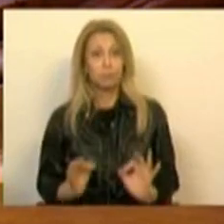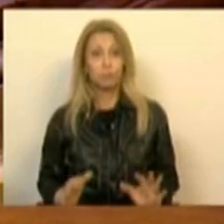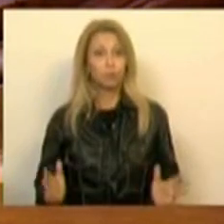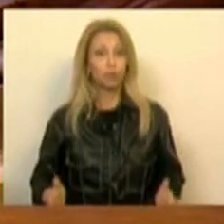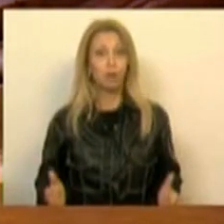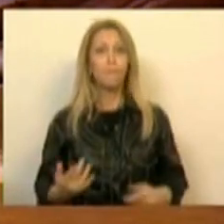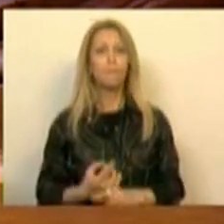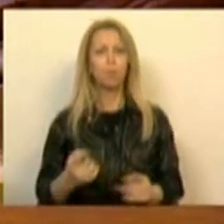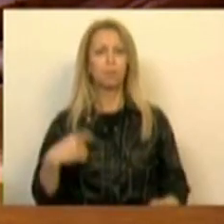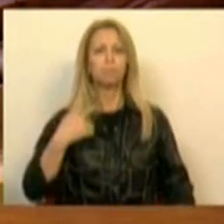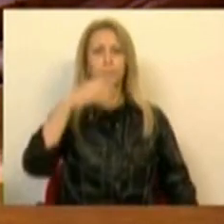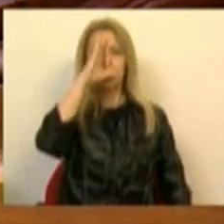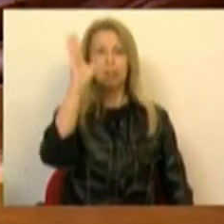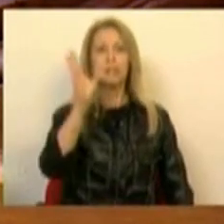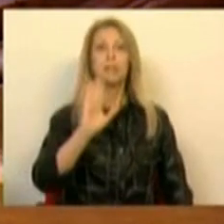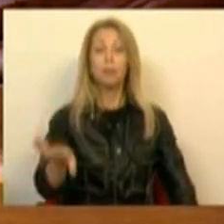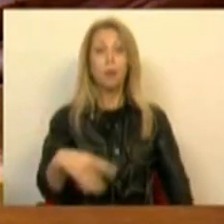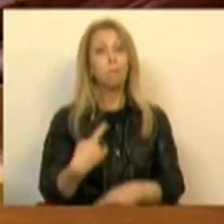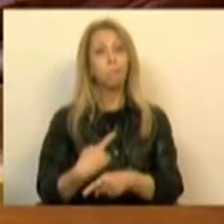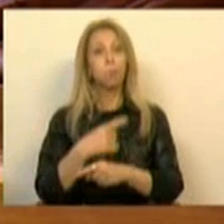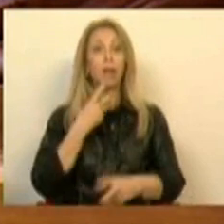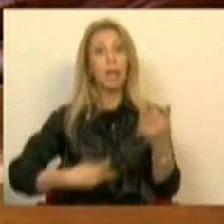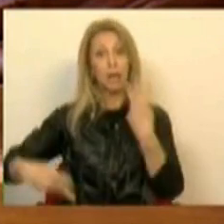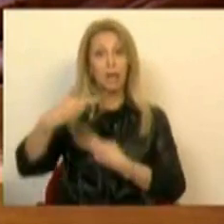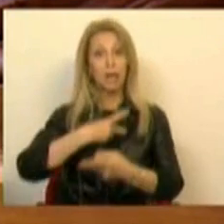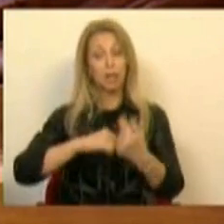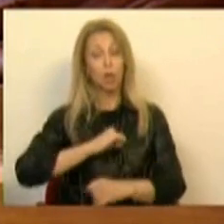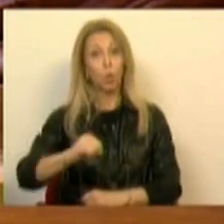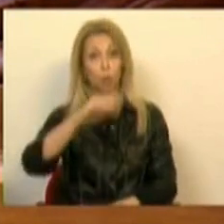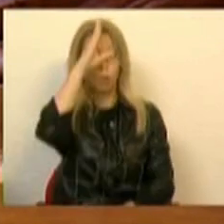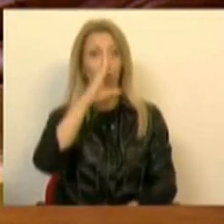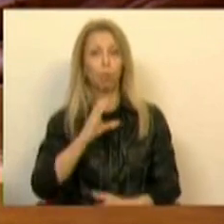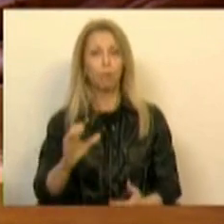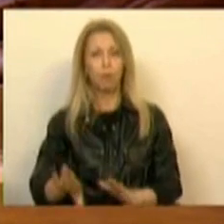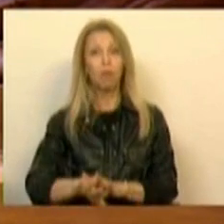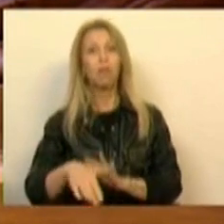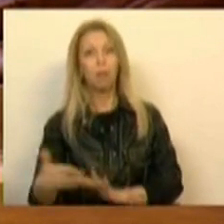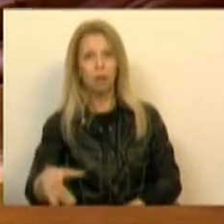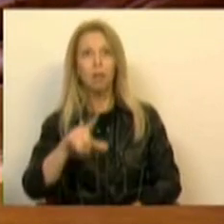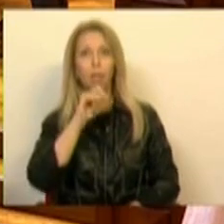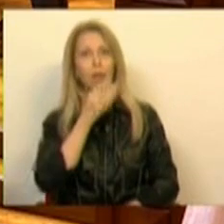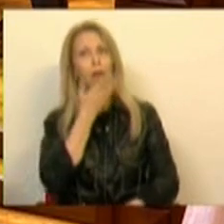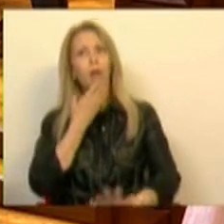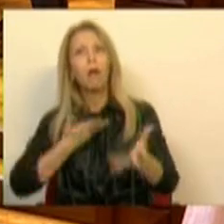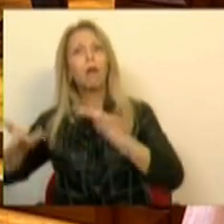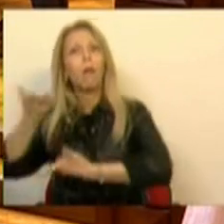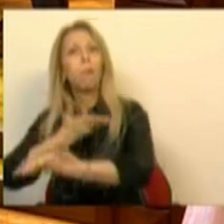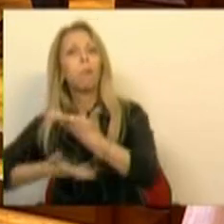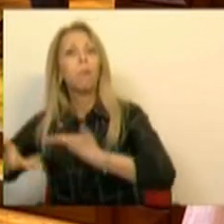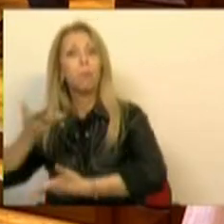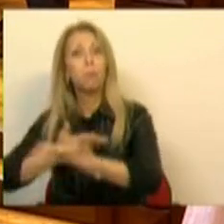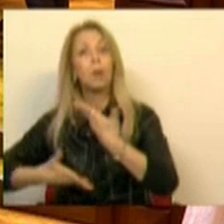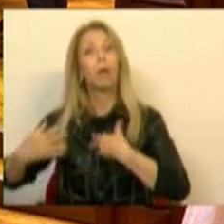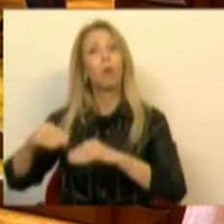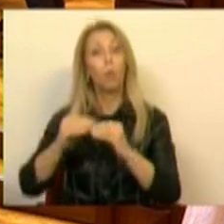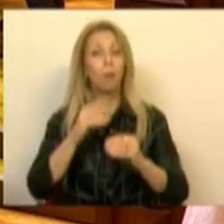como sabemos, nem sequer na censura ao Governo a direita se consegue entender para censurar o Governo